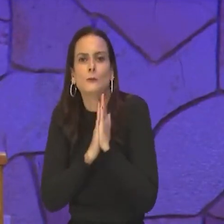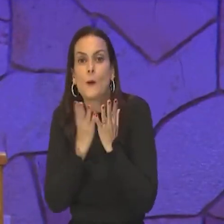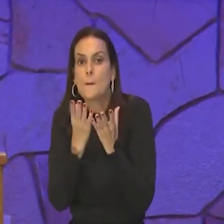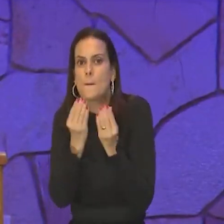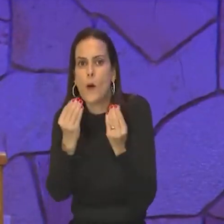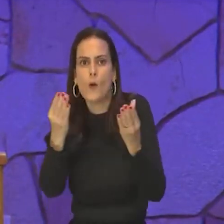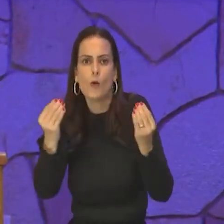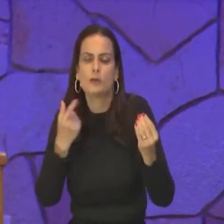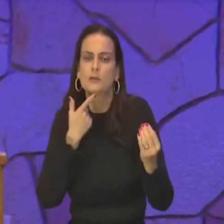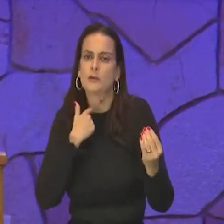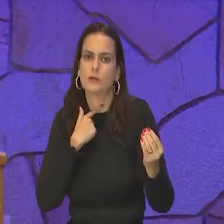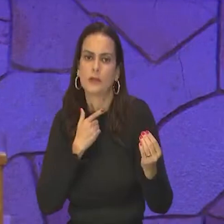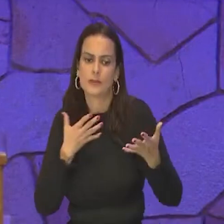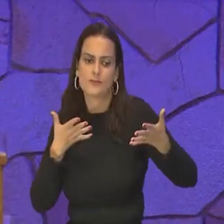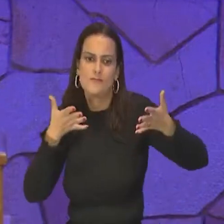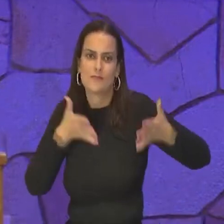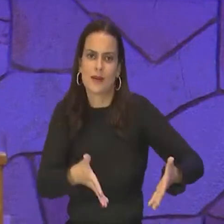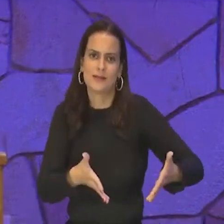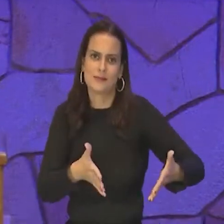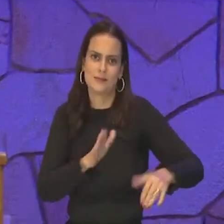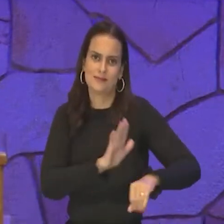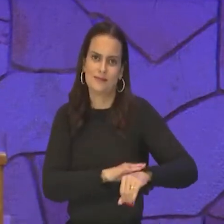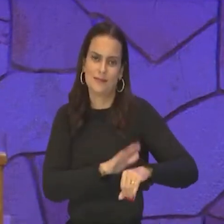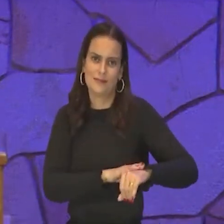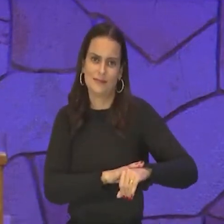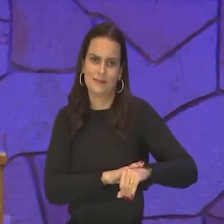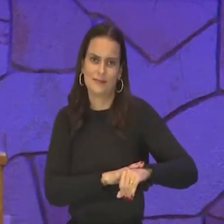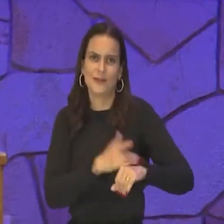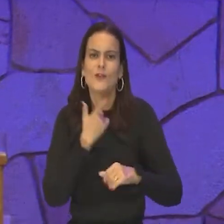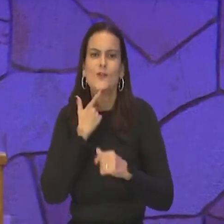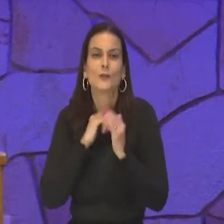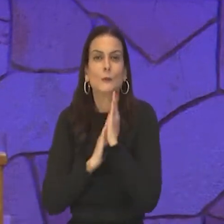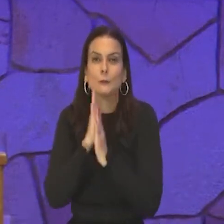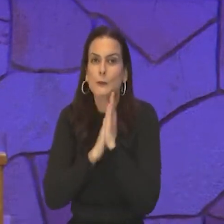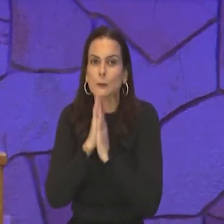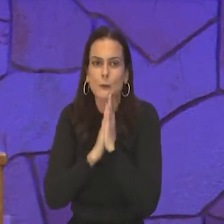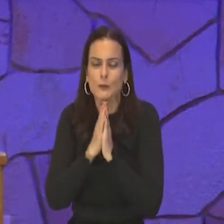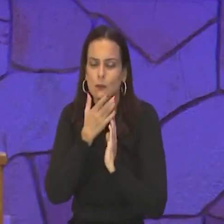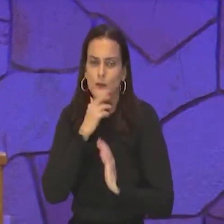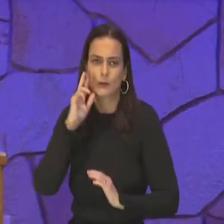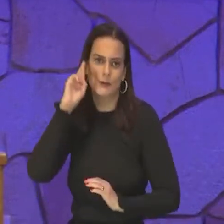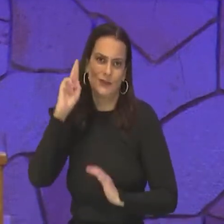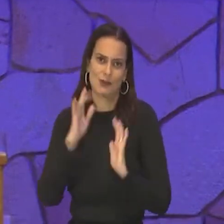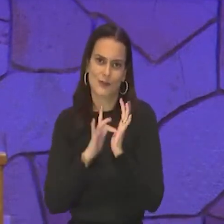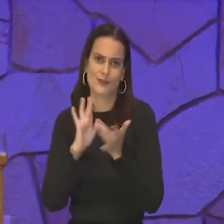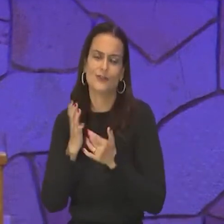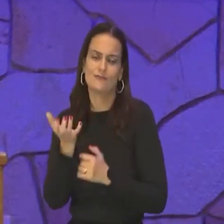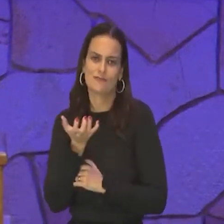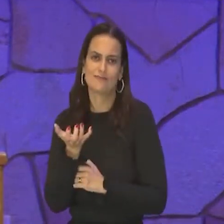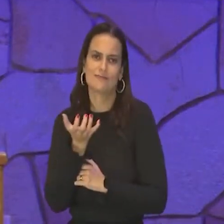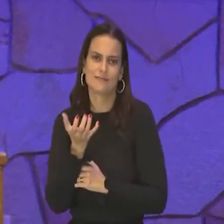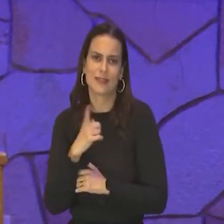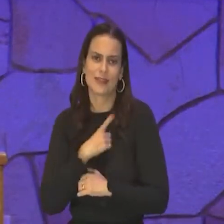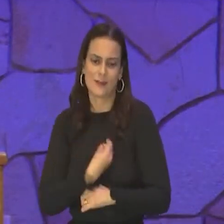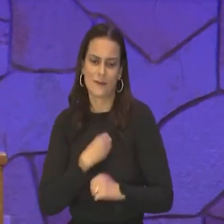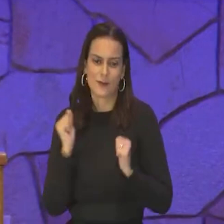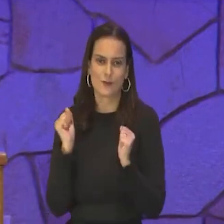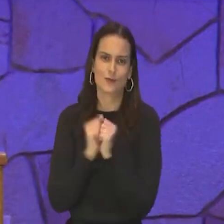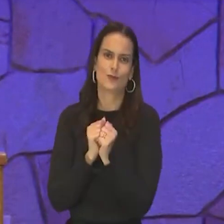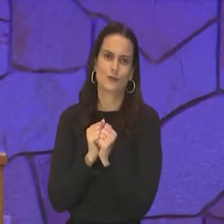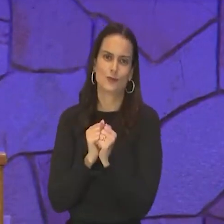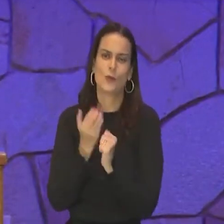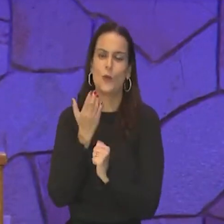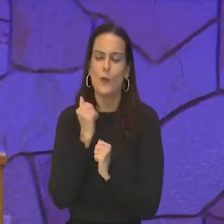vocês deste momento. O desejo ansioso do Senhor por estar conosco, por